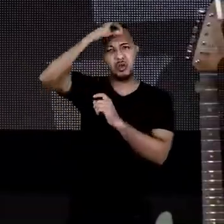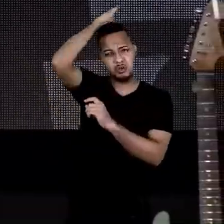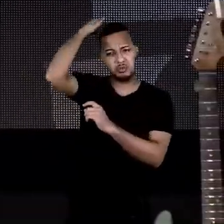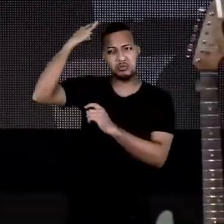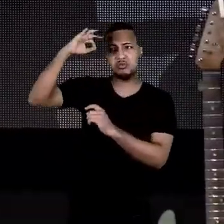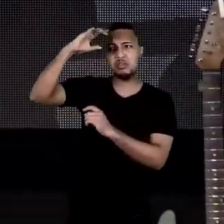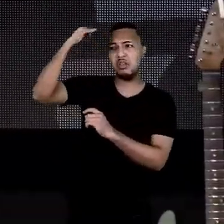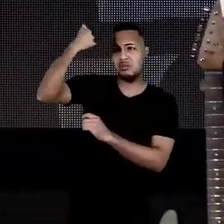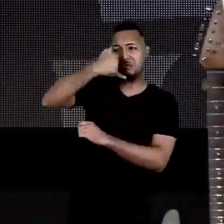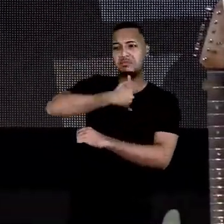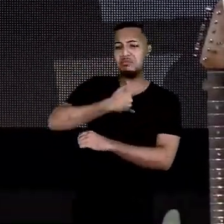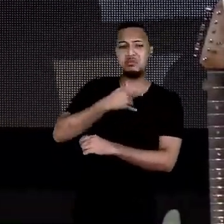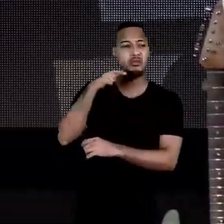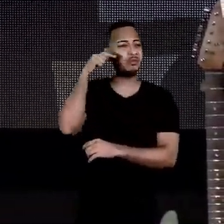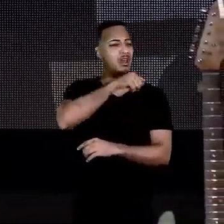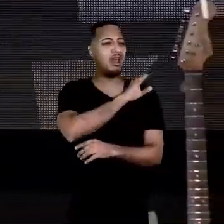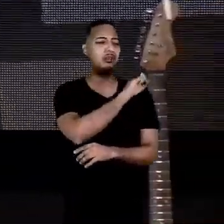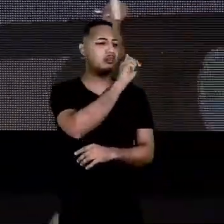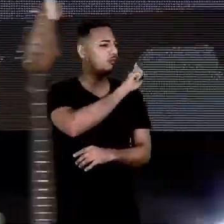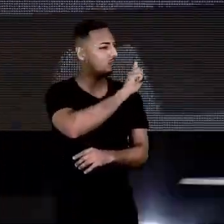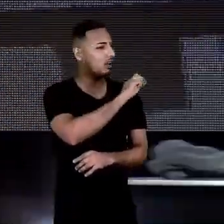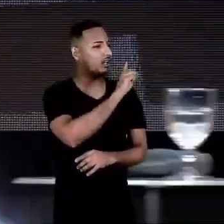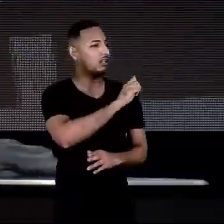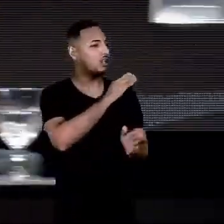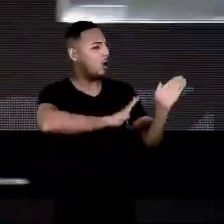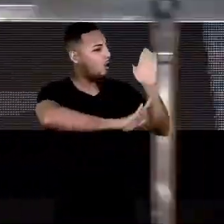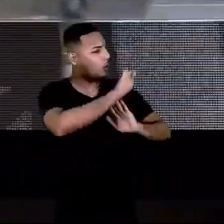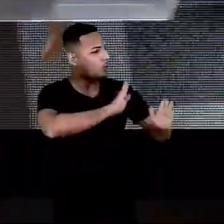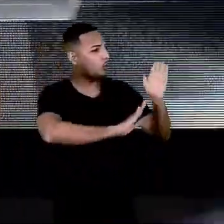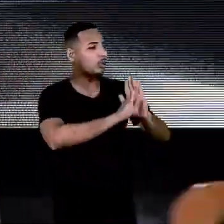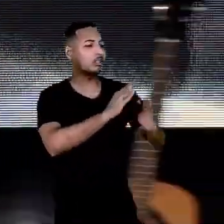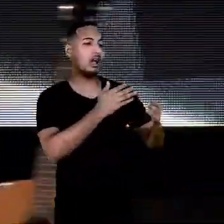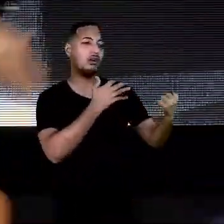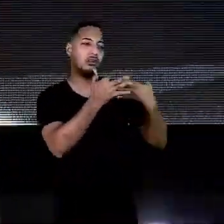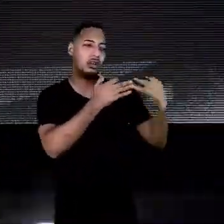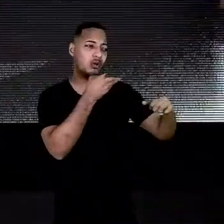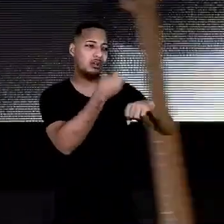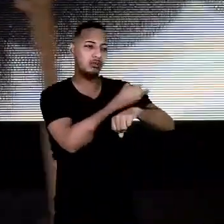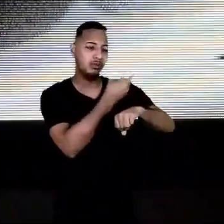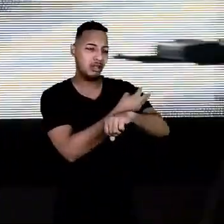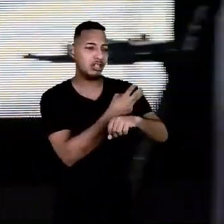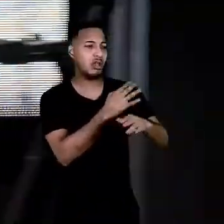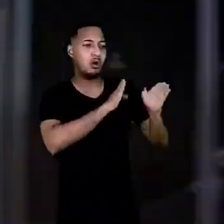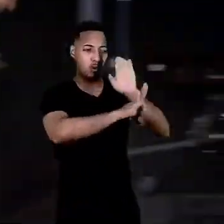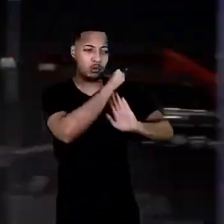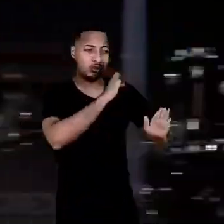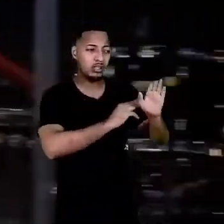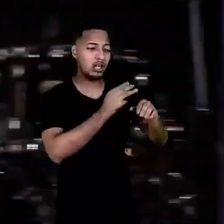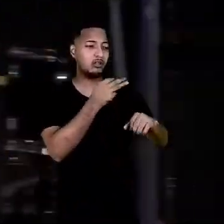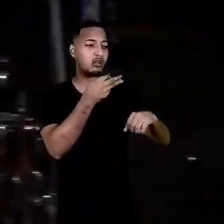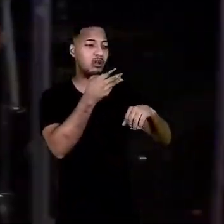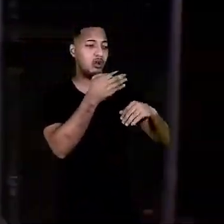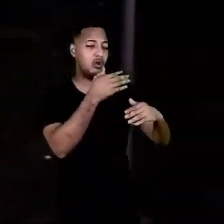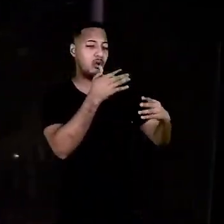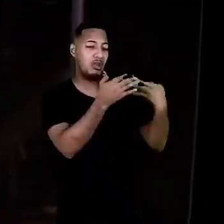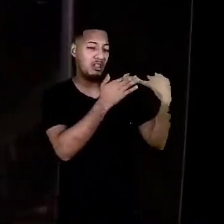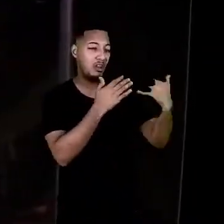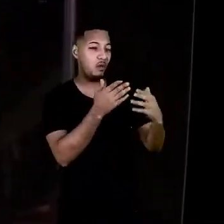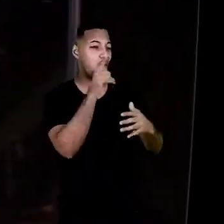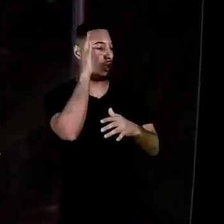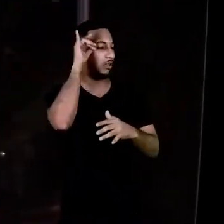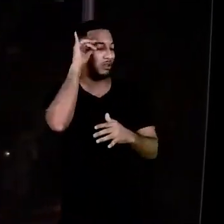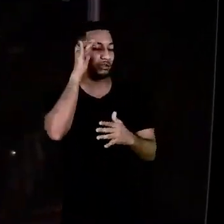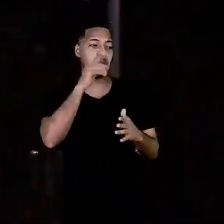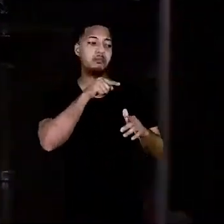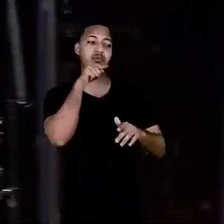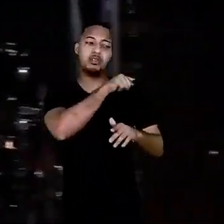assim: filho, não vai por aí não. Filho, cuidado com essa conversa no WhatsApp. Cuidado com essa conversa no Instagram. Cuidado, não é por